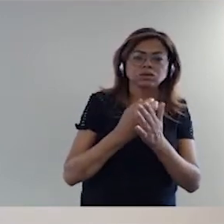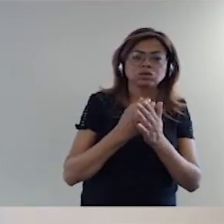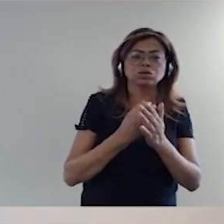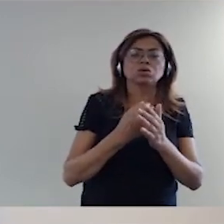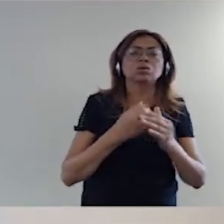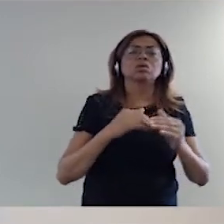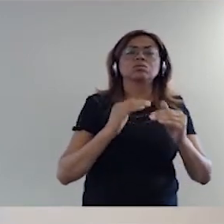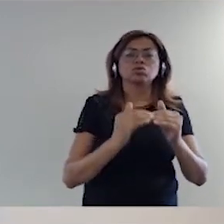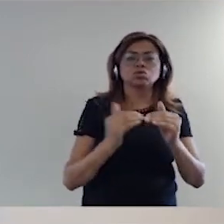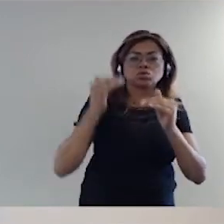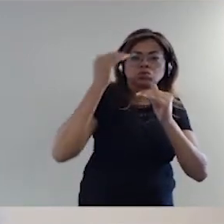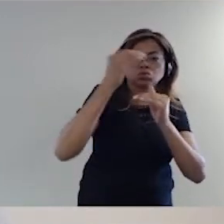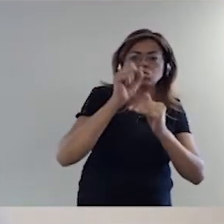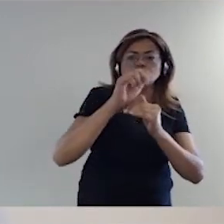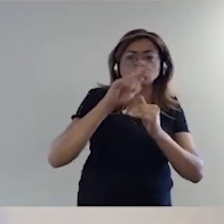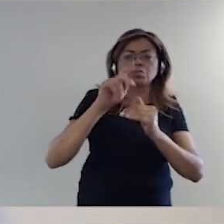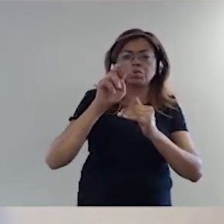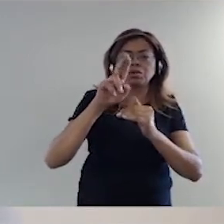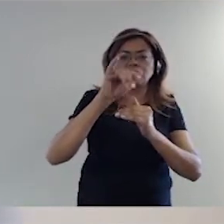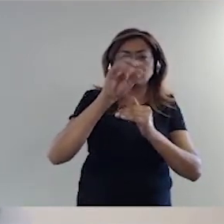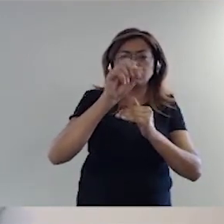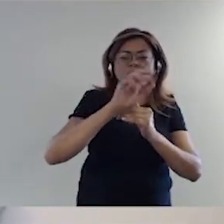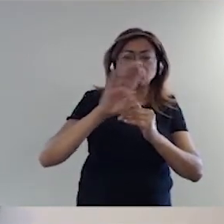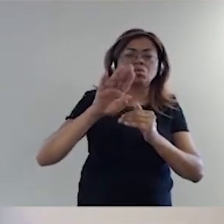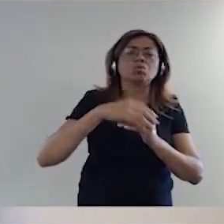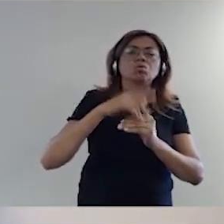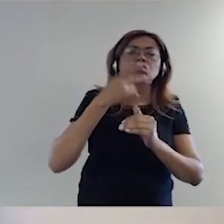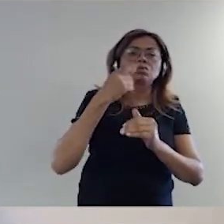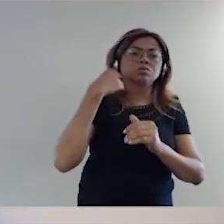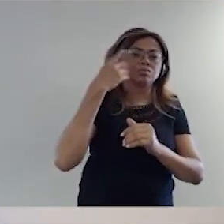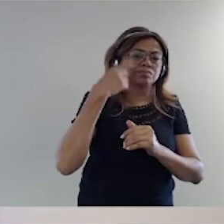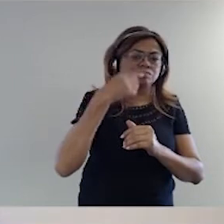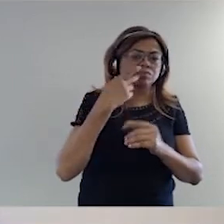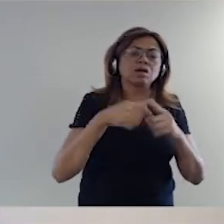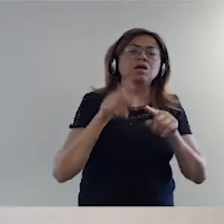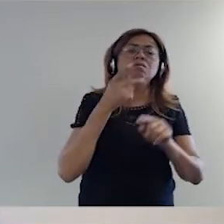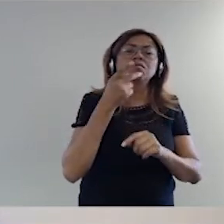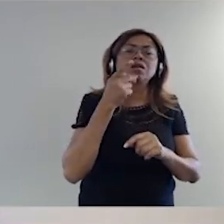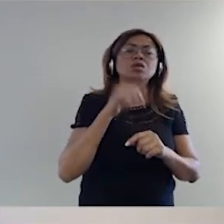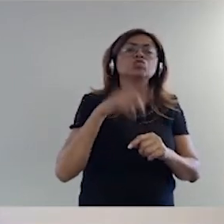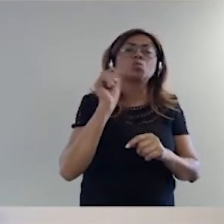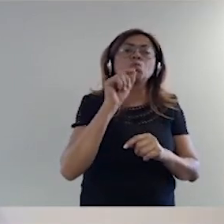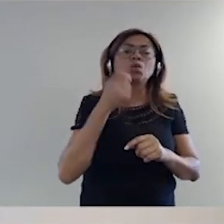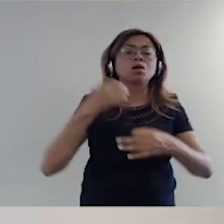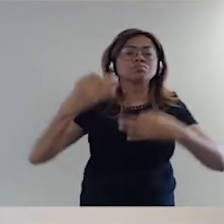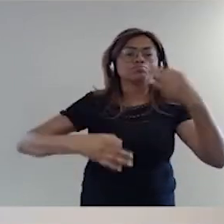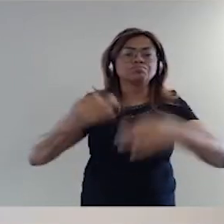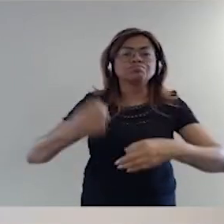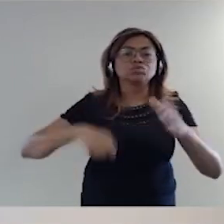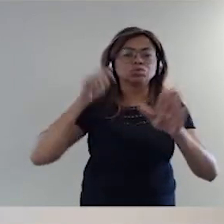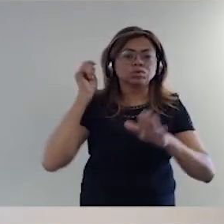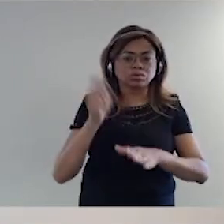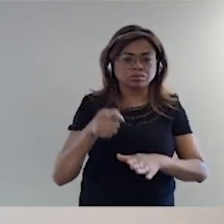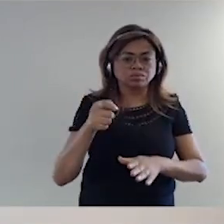Advocacia da ESA São Paulo. O presidente Caio vai falar sobre julgamento. Bem-vindo,